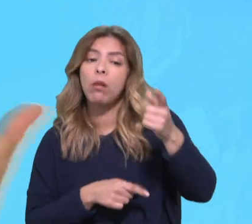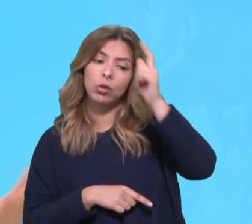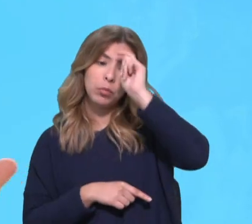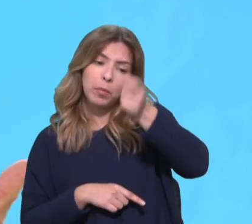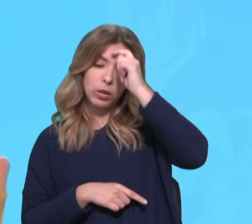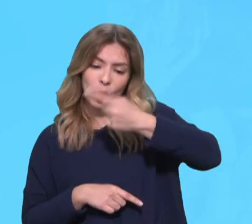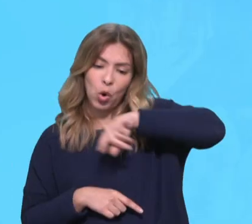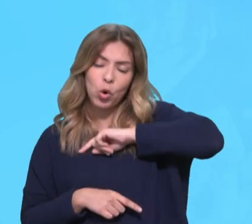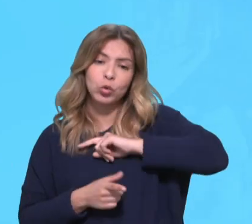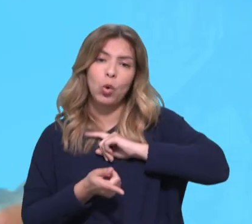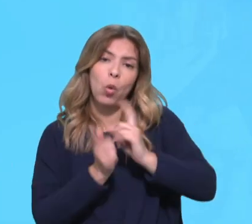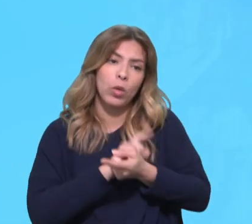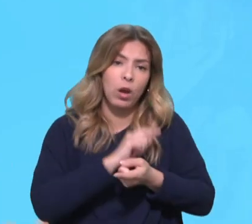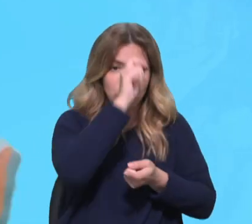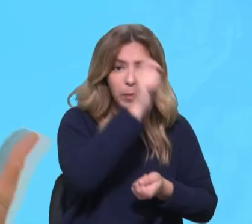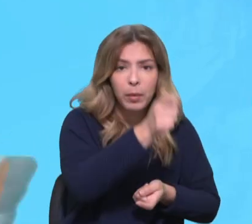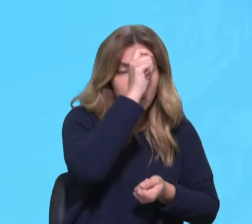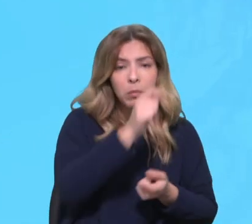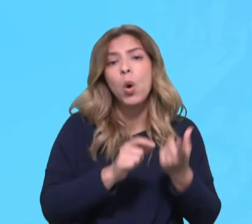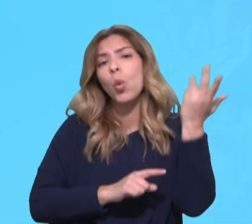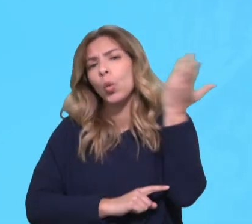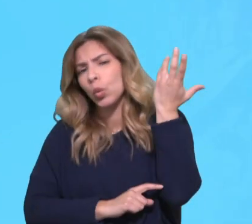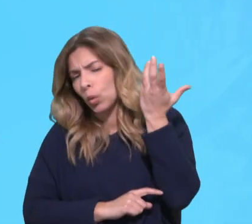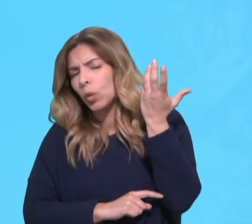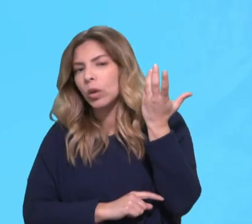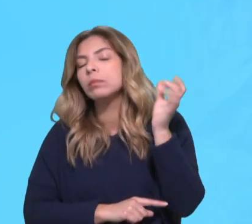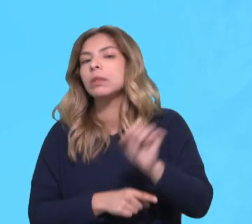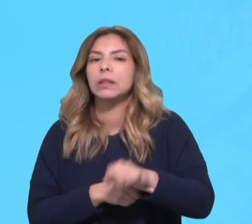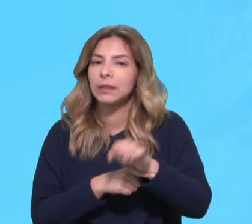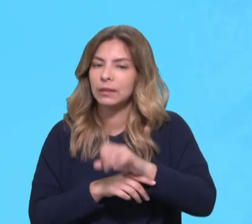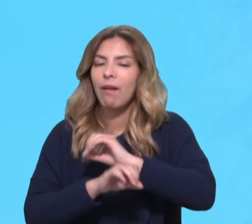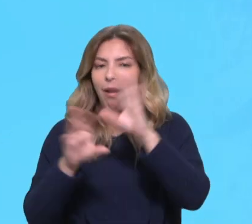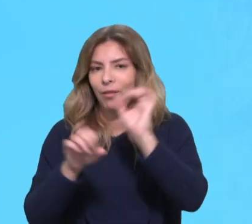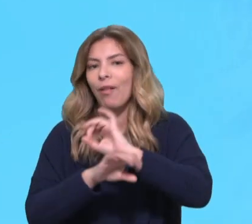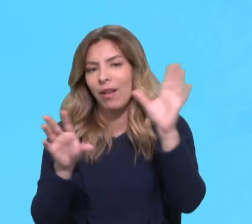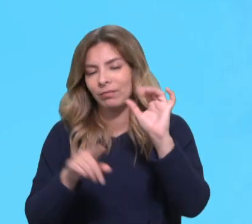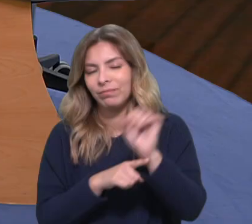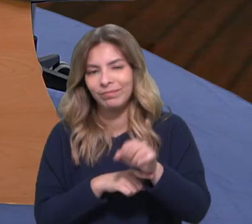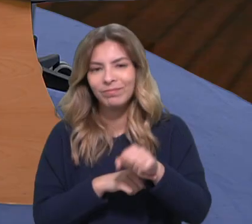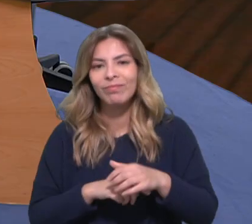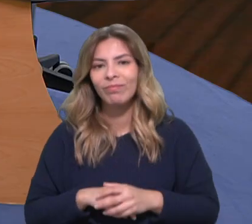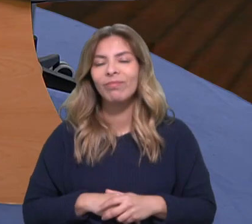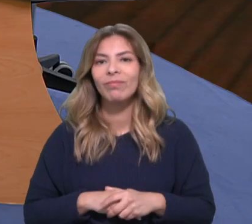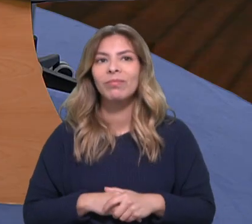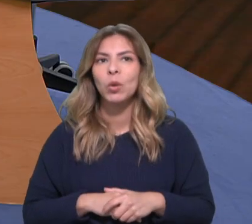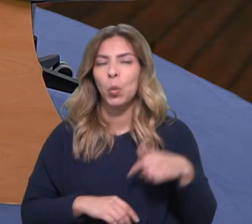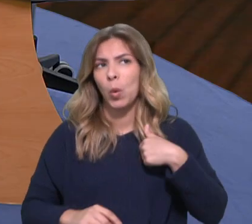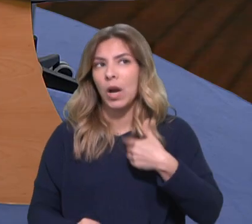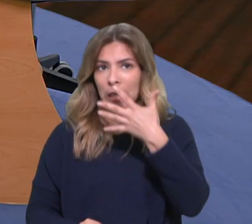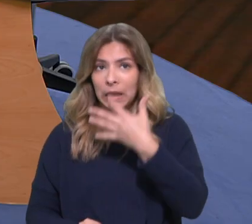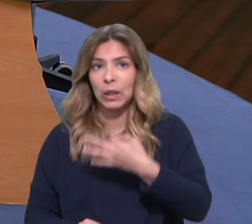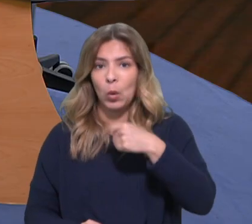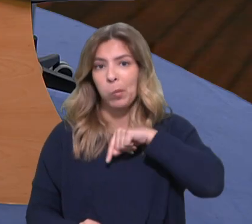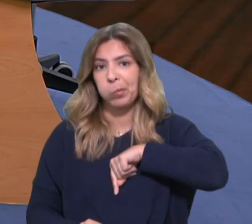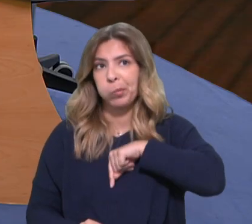ocasião, por excelência, de diálogo com outras culturas e com outras experiências, claro que sim. outros povos. Mas é claro que sim. Acredito que pelas ruas de